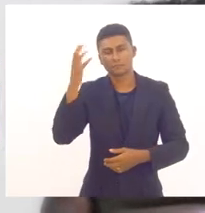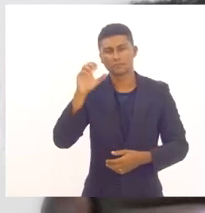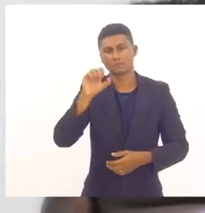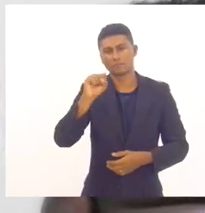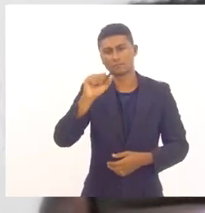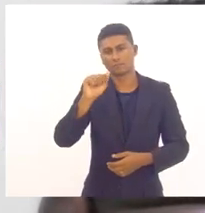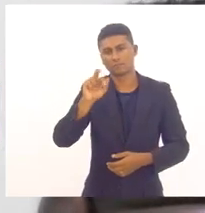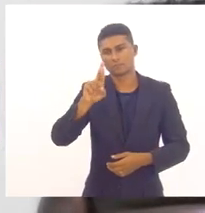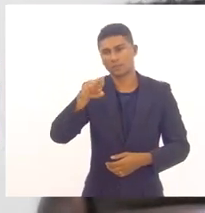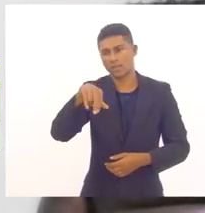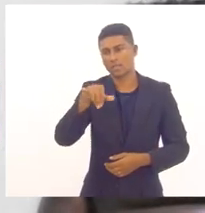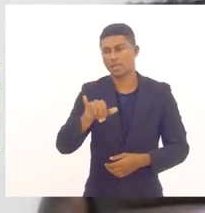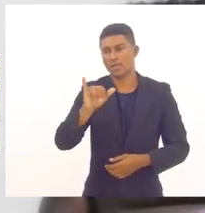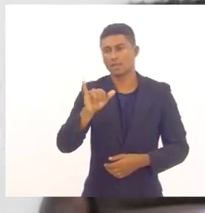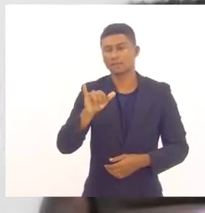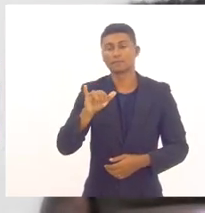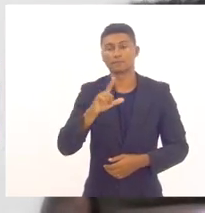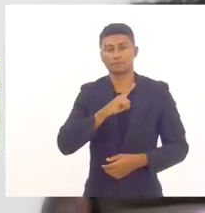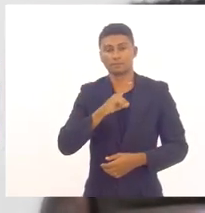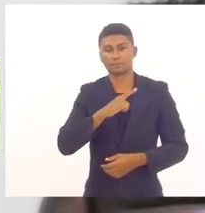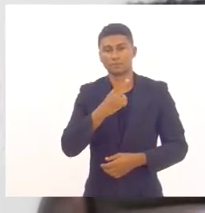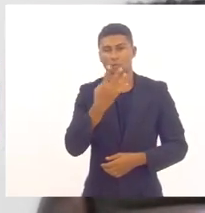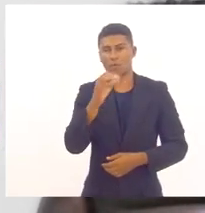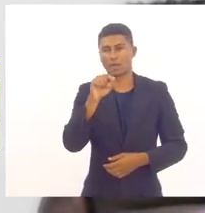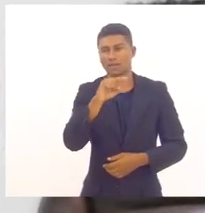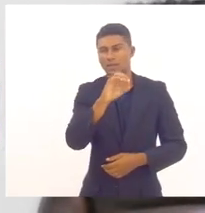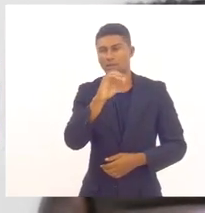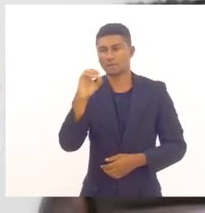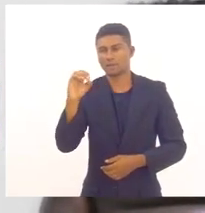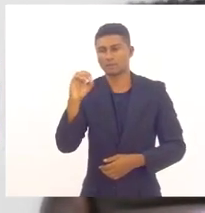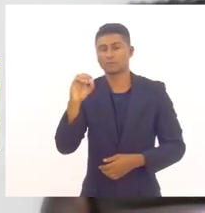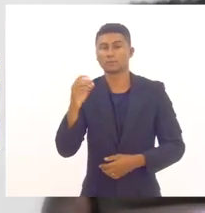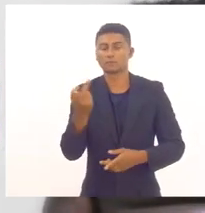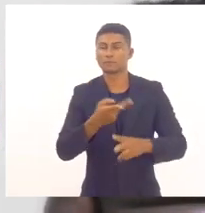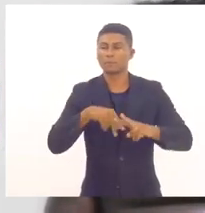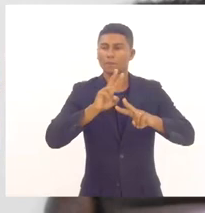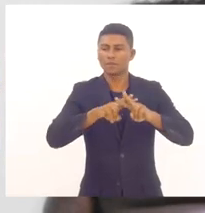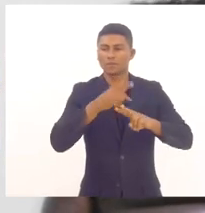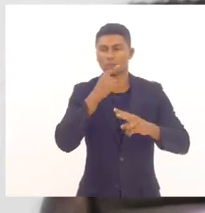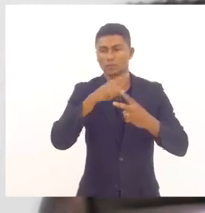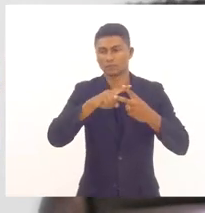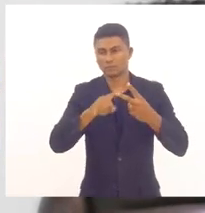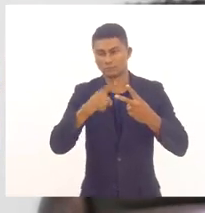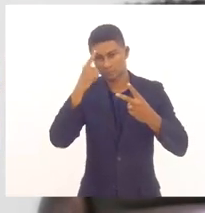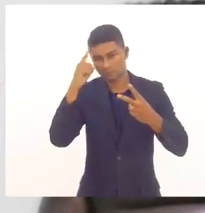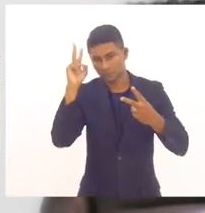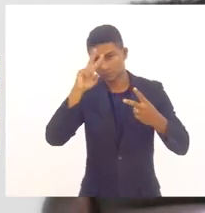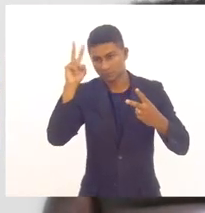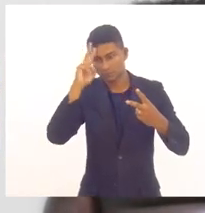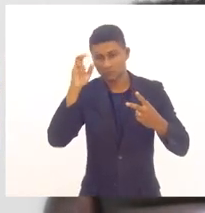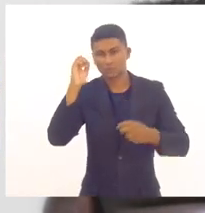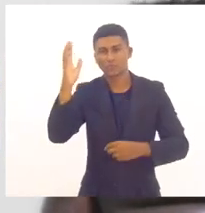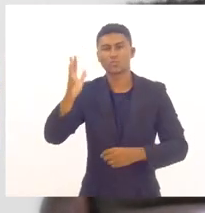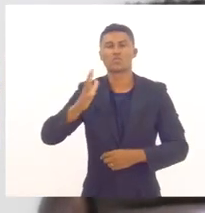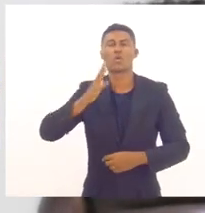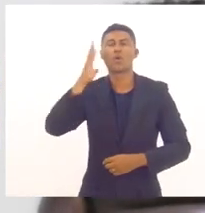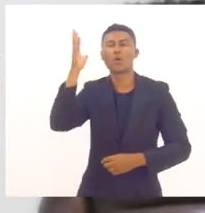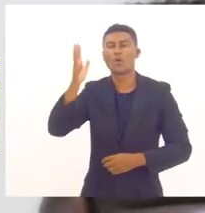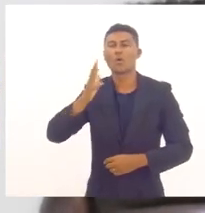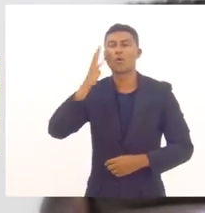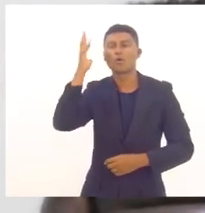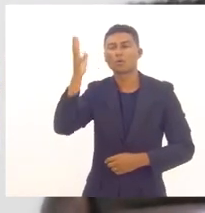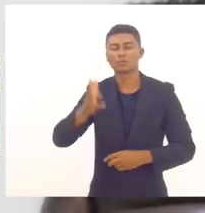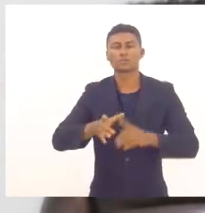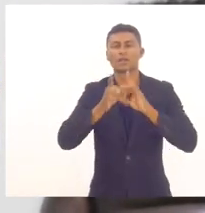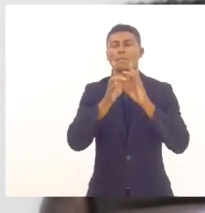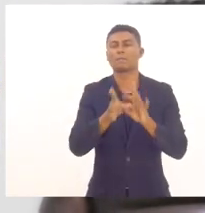botamos 40 mil na Cinelândia e prenderam Maurício Pencak e o Danilo Croff. O senhor se lembra quem fez o discurso lá no Senado em prol da